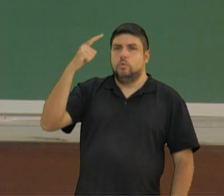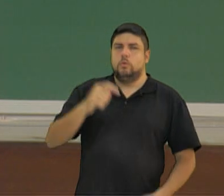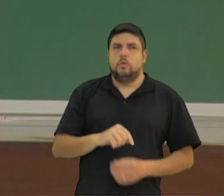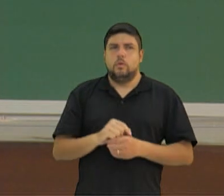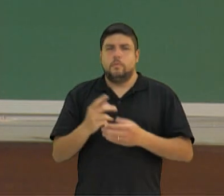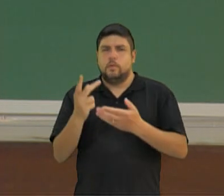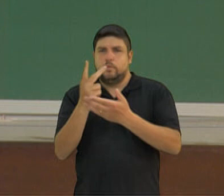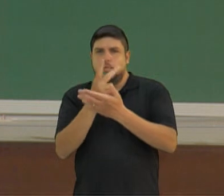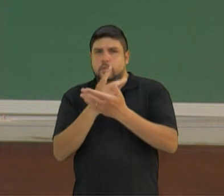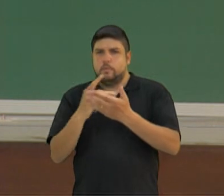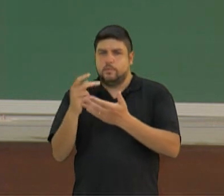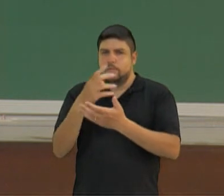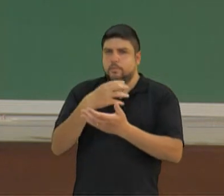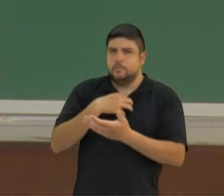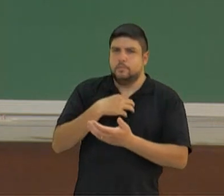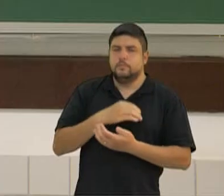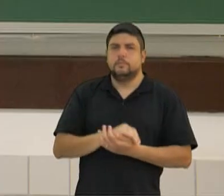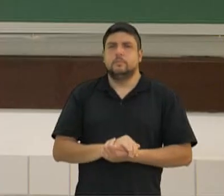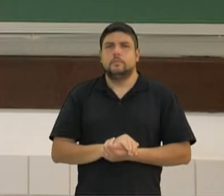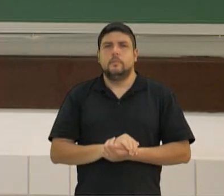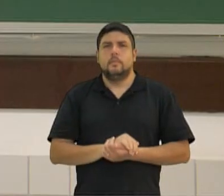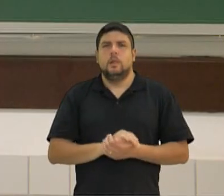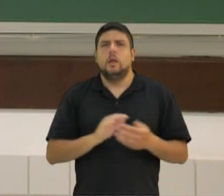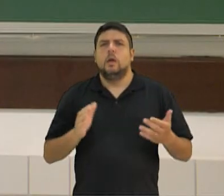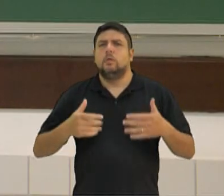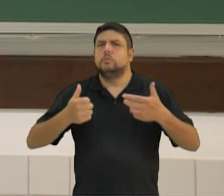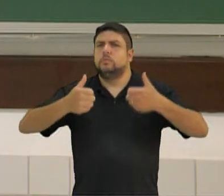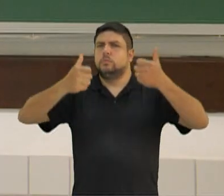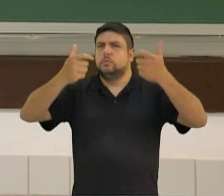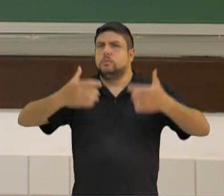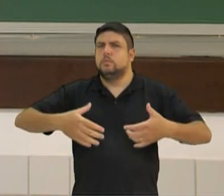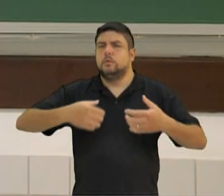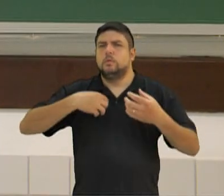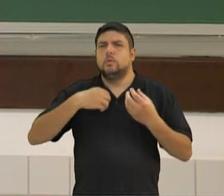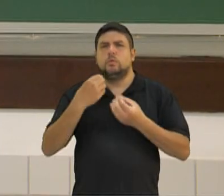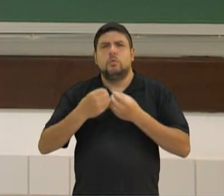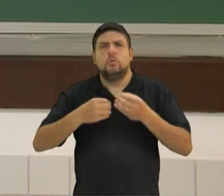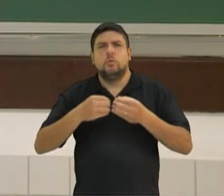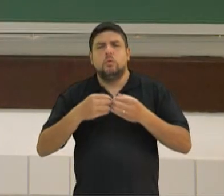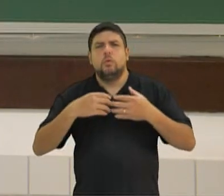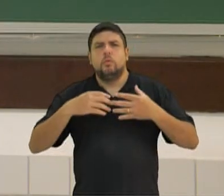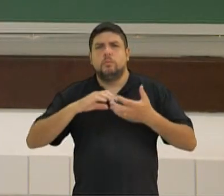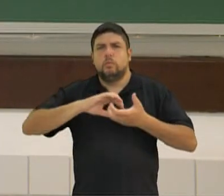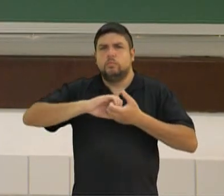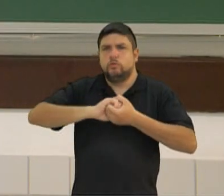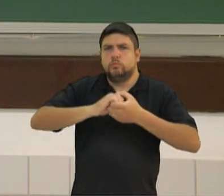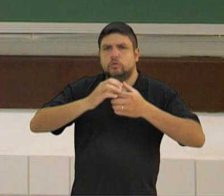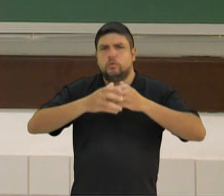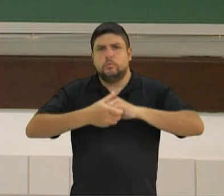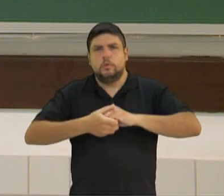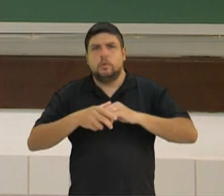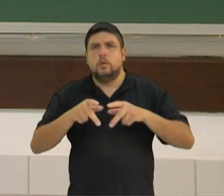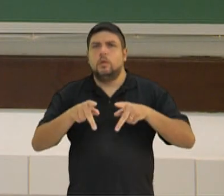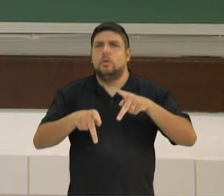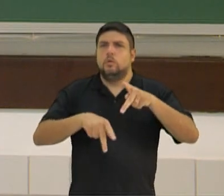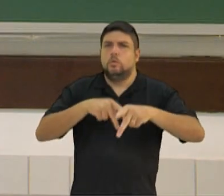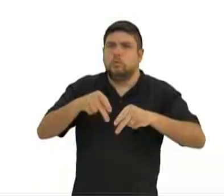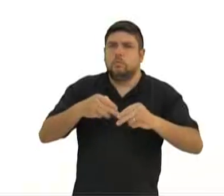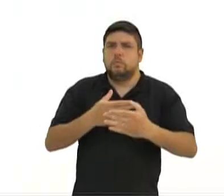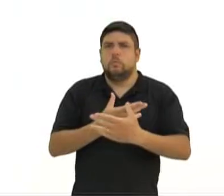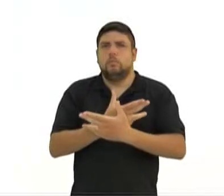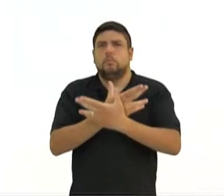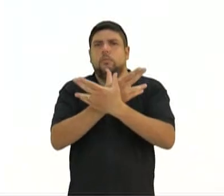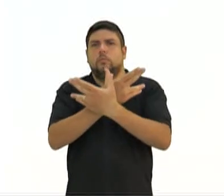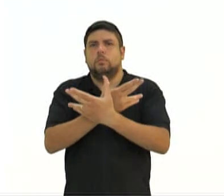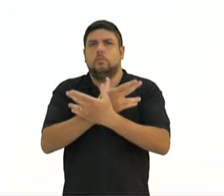suas inscrições. Agora nós vamos falar sobre os artesanatos desse povo inca. Eles são